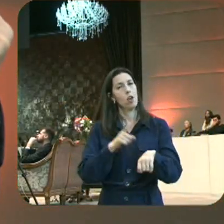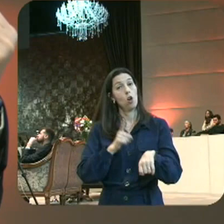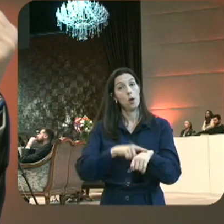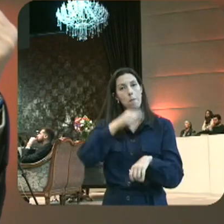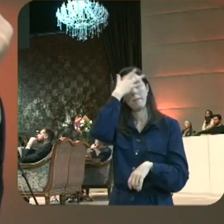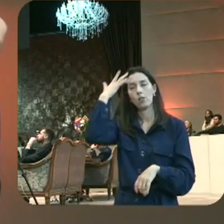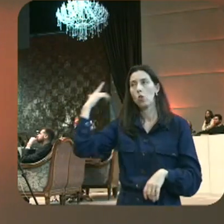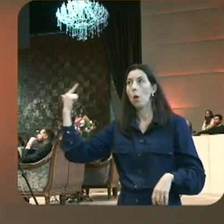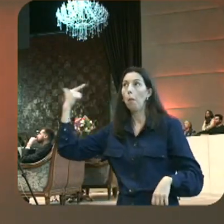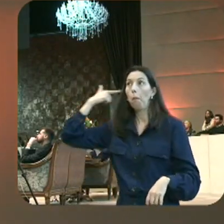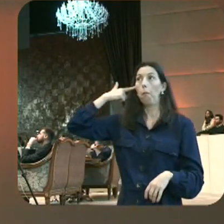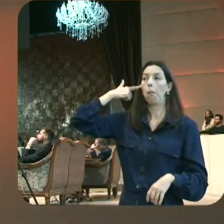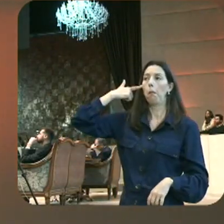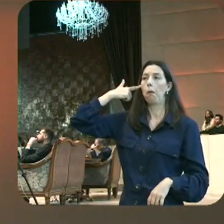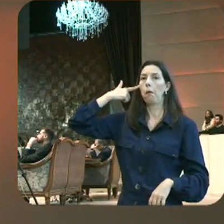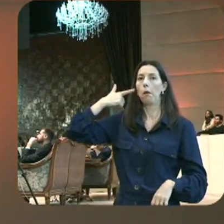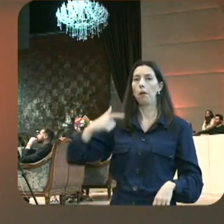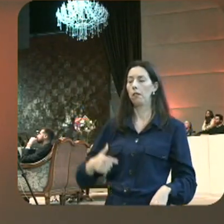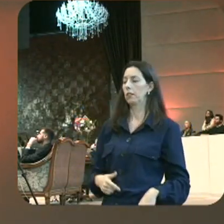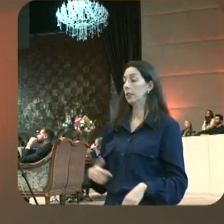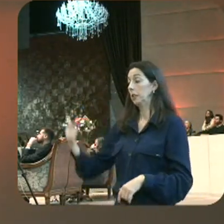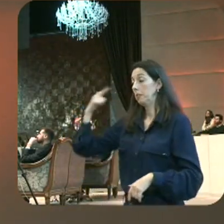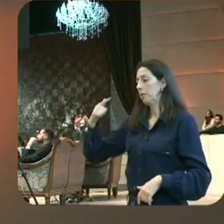roubado? Raiva, né?